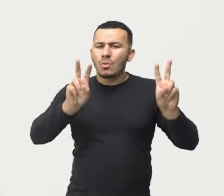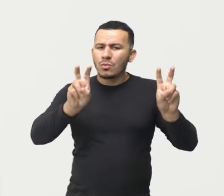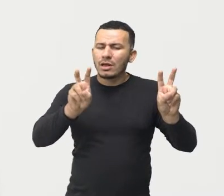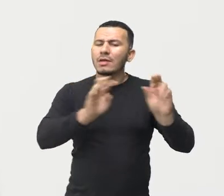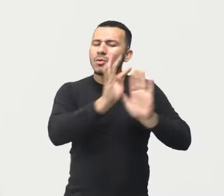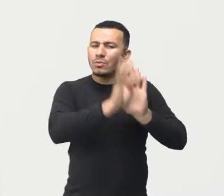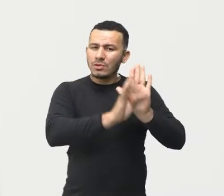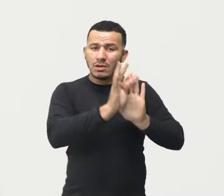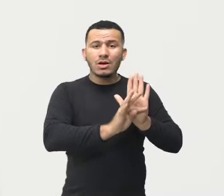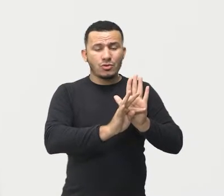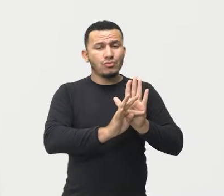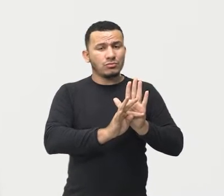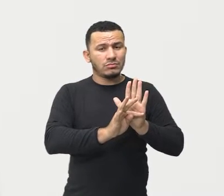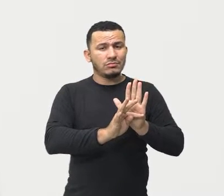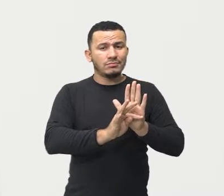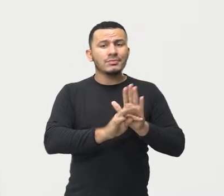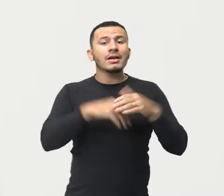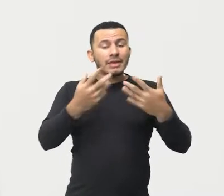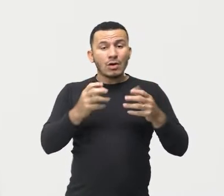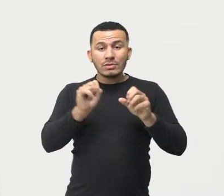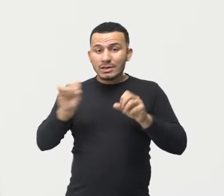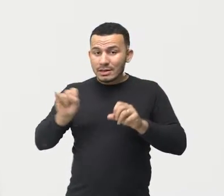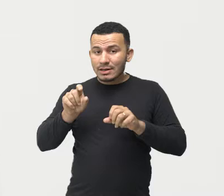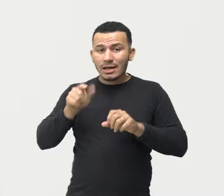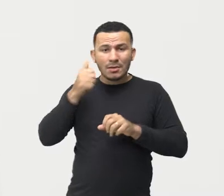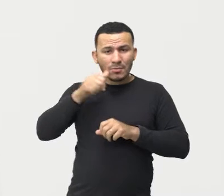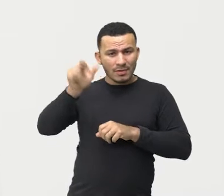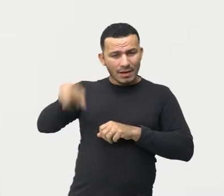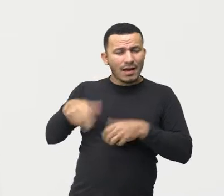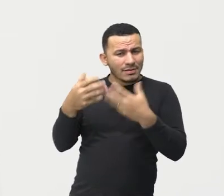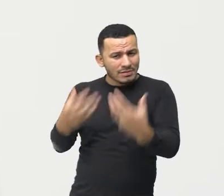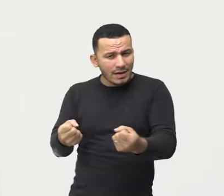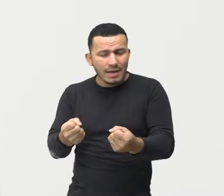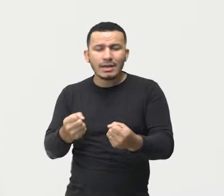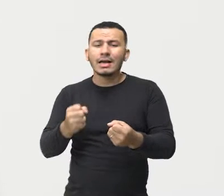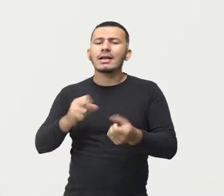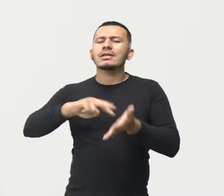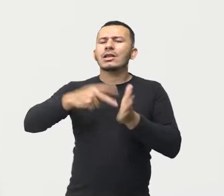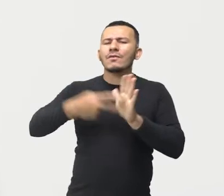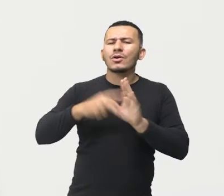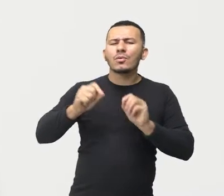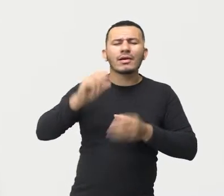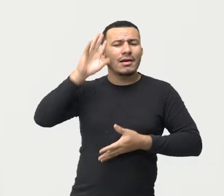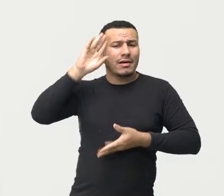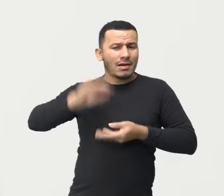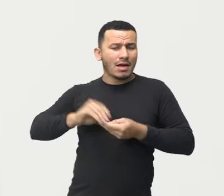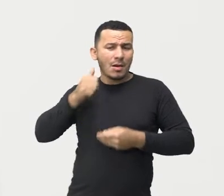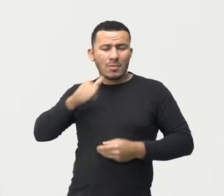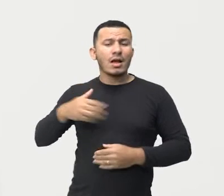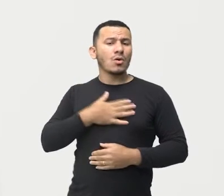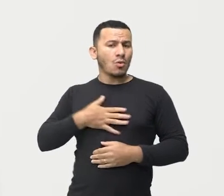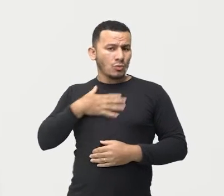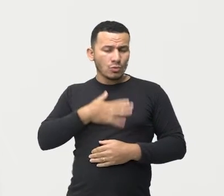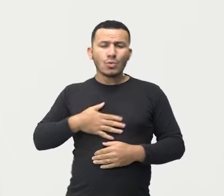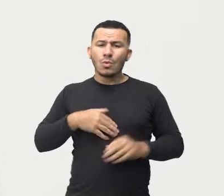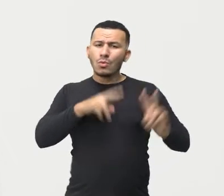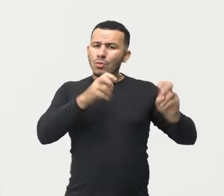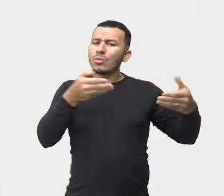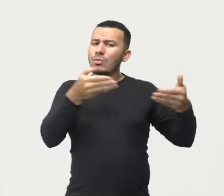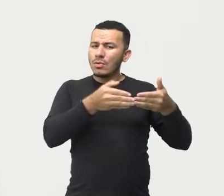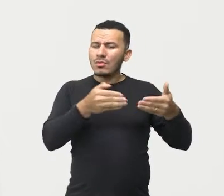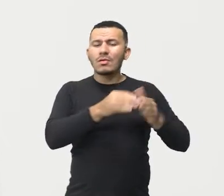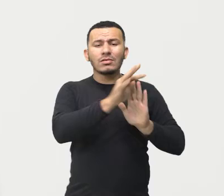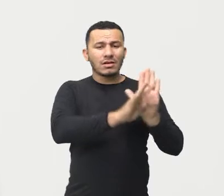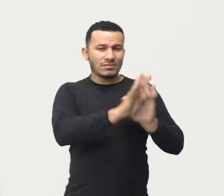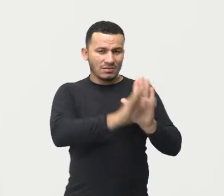ela aprova, é porque ela concorda com o que ela leu, e ao